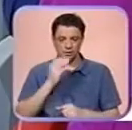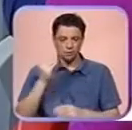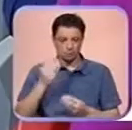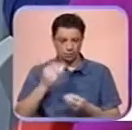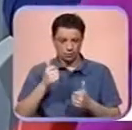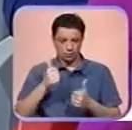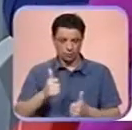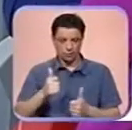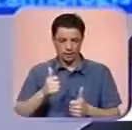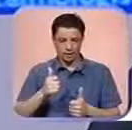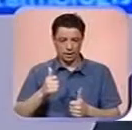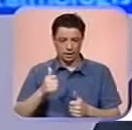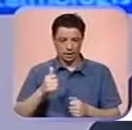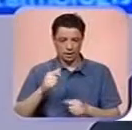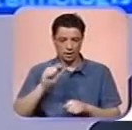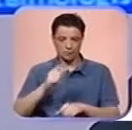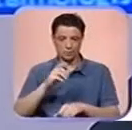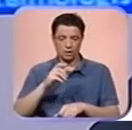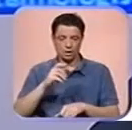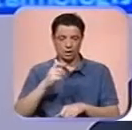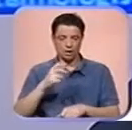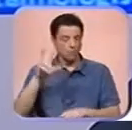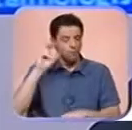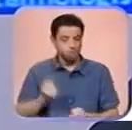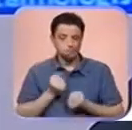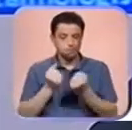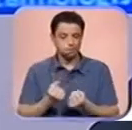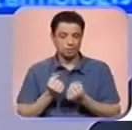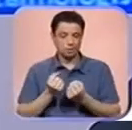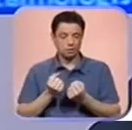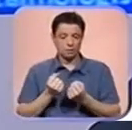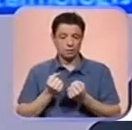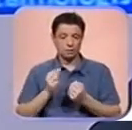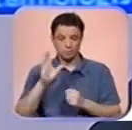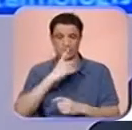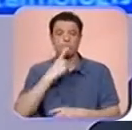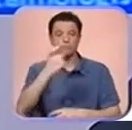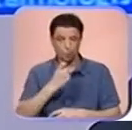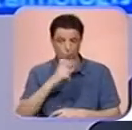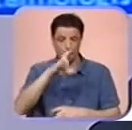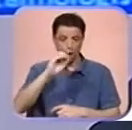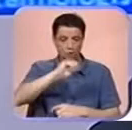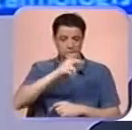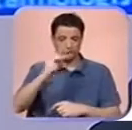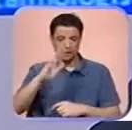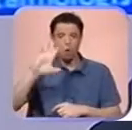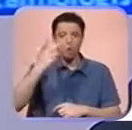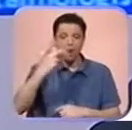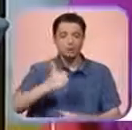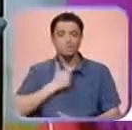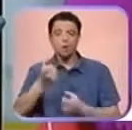Muito bem. Portanto, no caso da diabetes... Caso não tenham ouvido, a pergunta da Rosa foi quais os